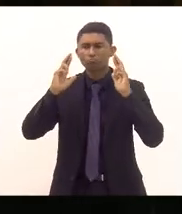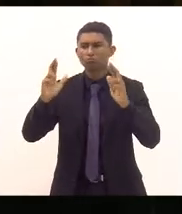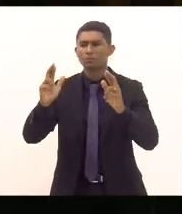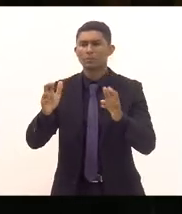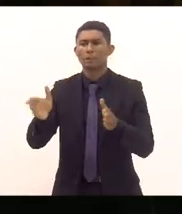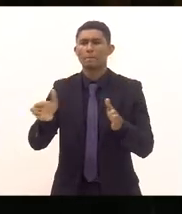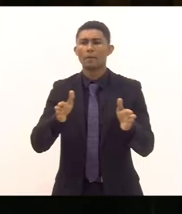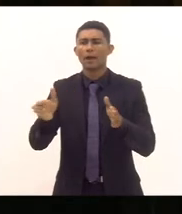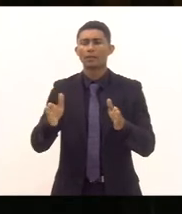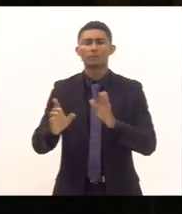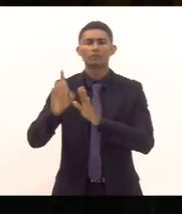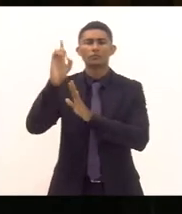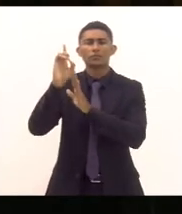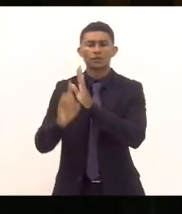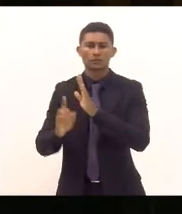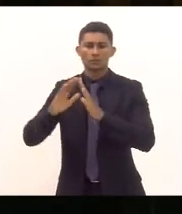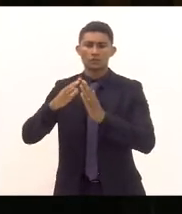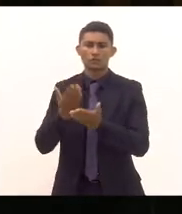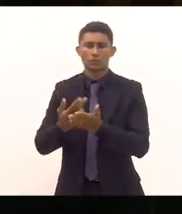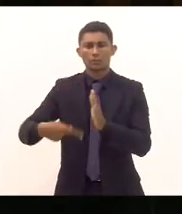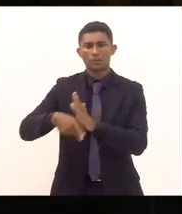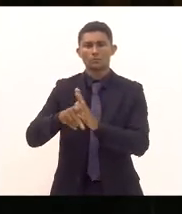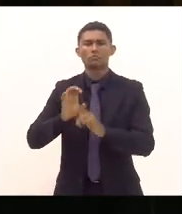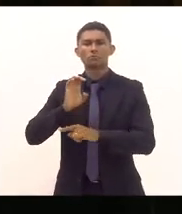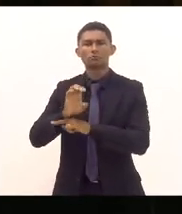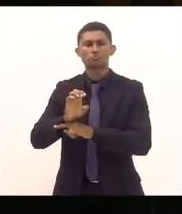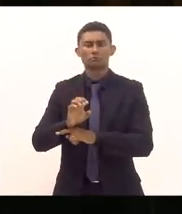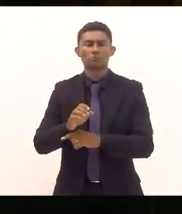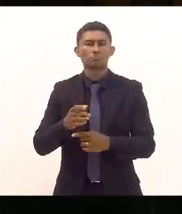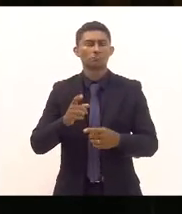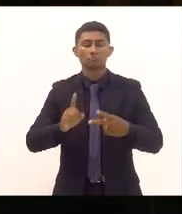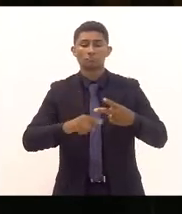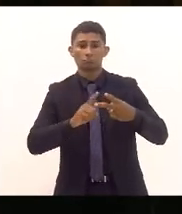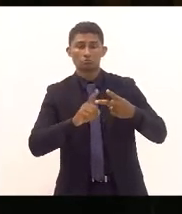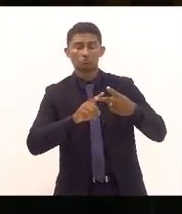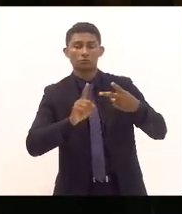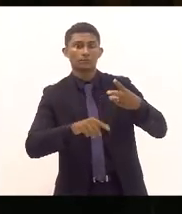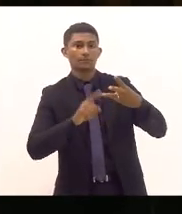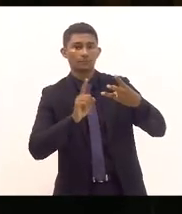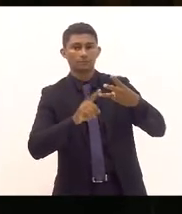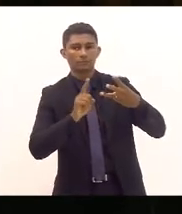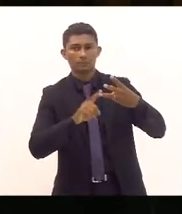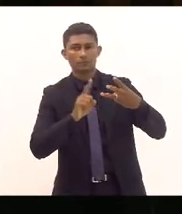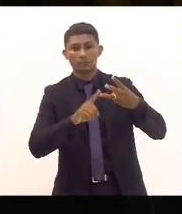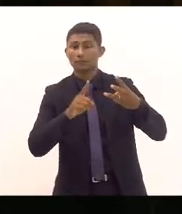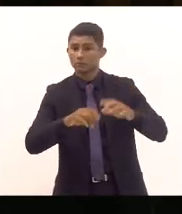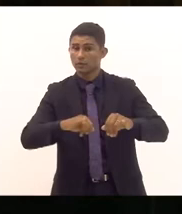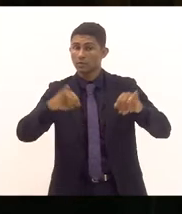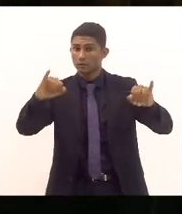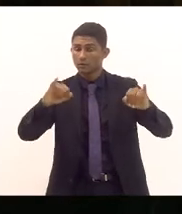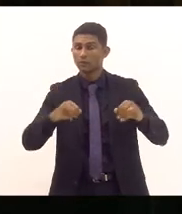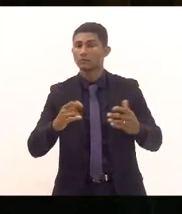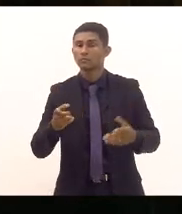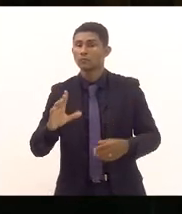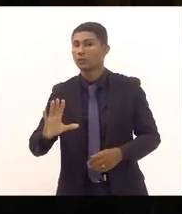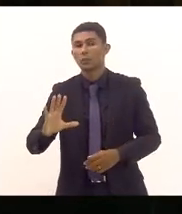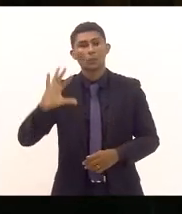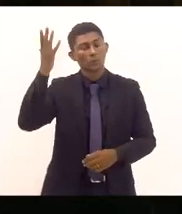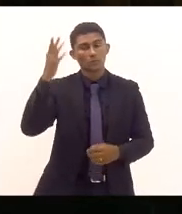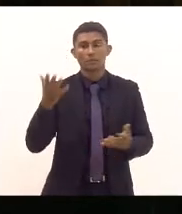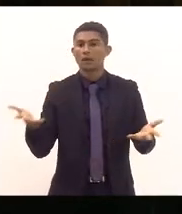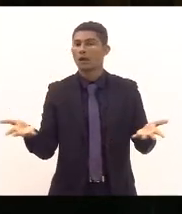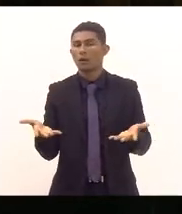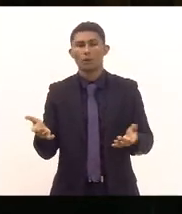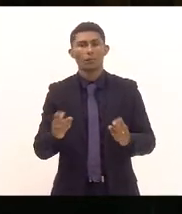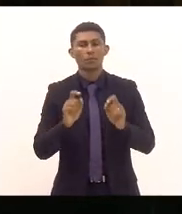prazo de Mandato das direções das escolas estaduais e o meu último questionamento e fique de alerta é o que está acontecendo nesse exato